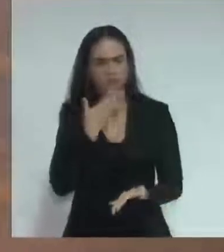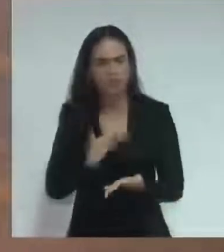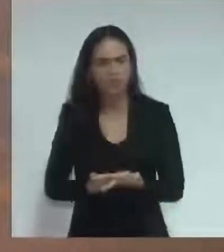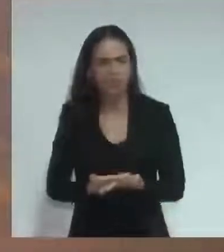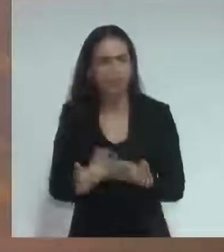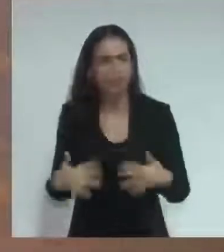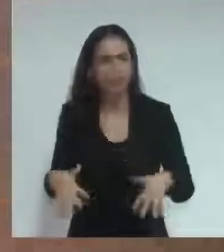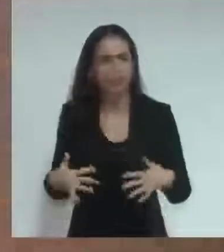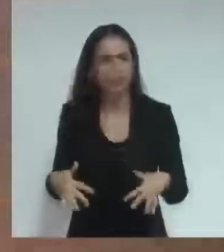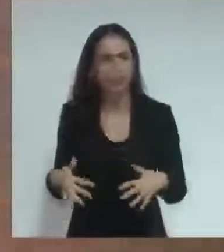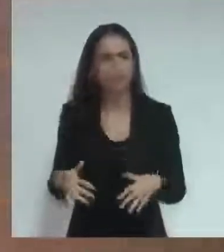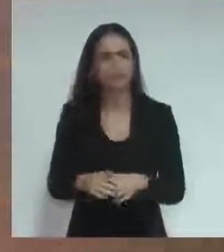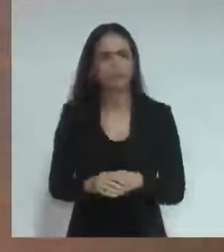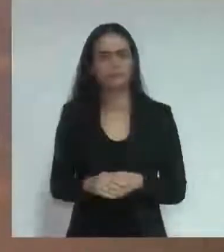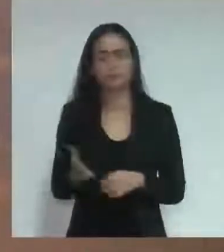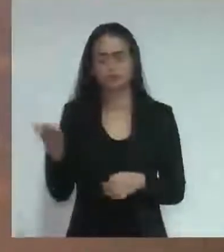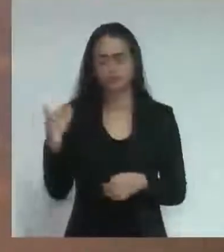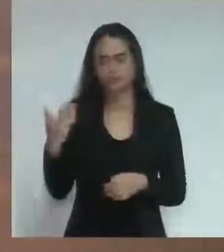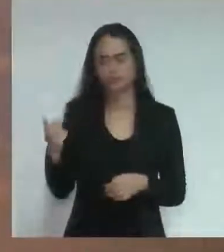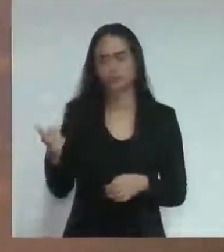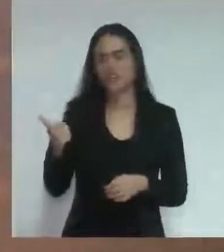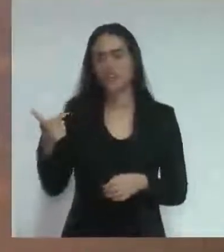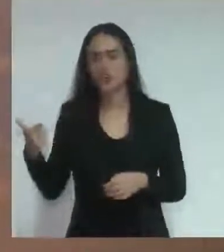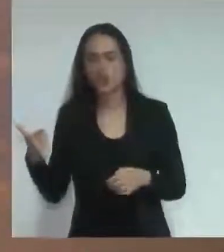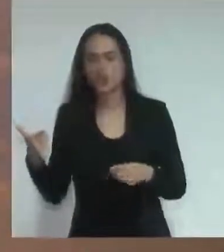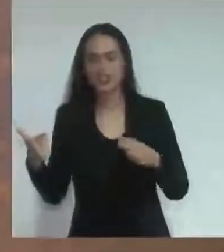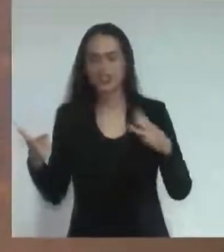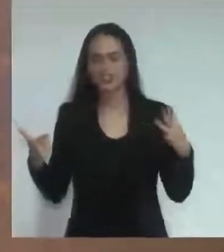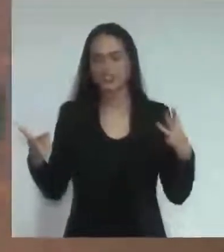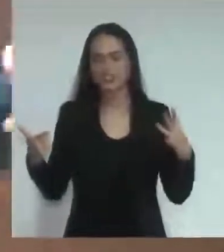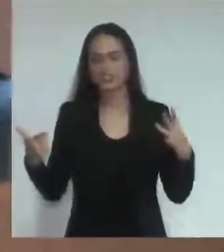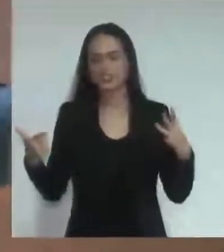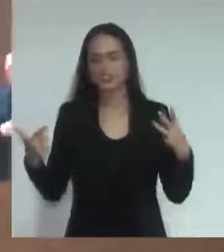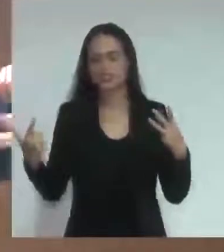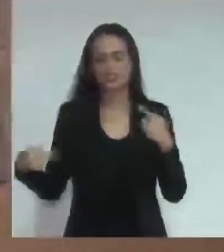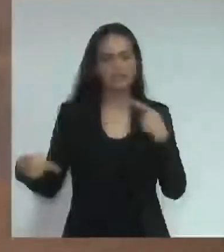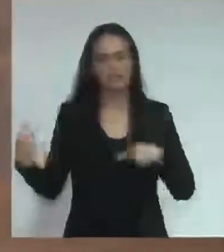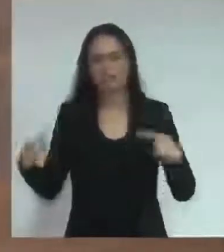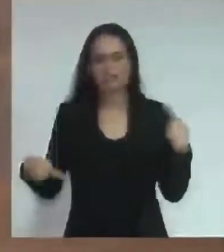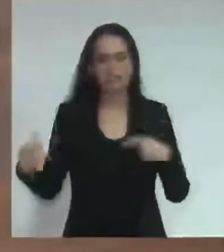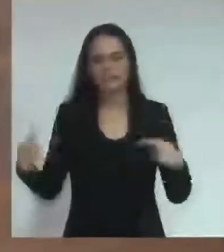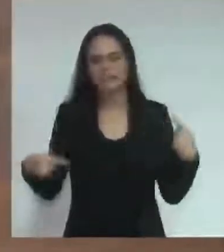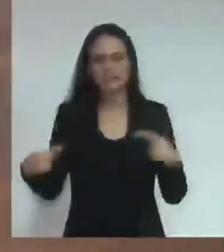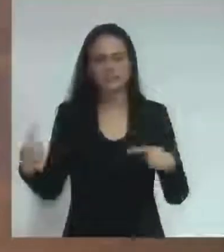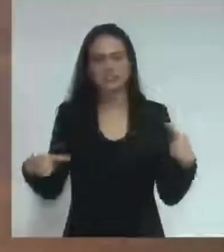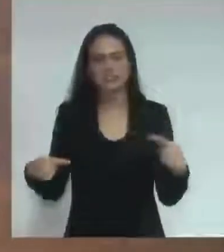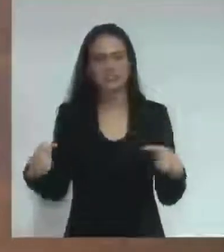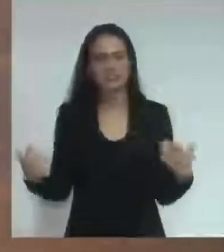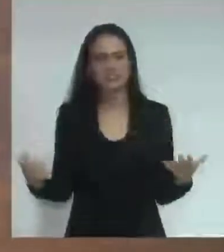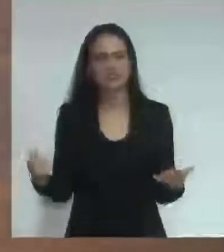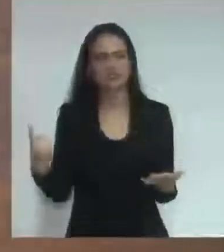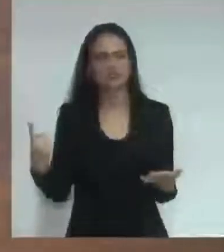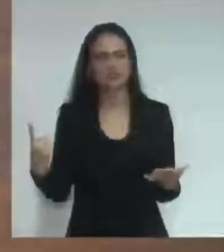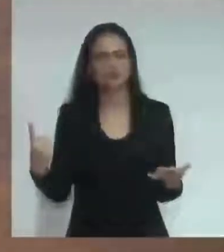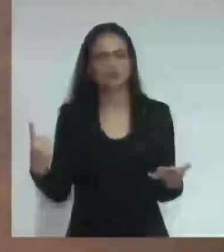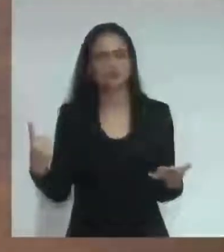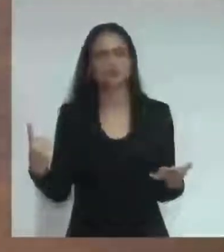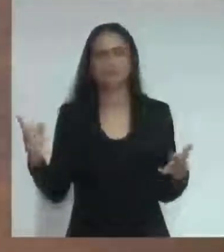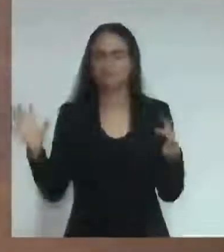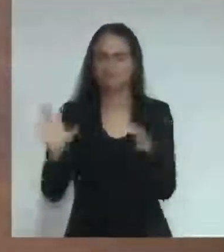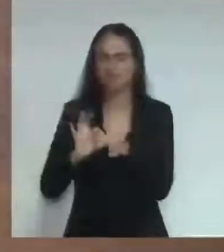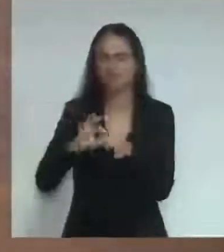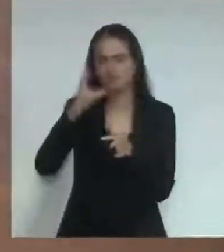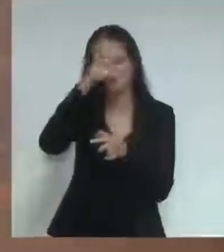porque eram 12 contra 3. E esse era um dos membros pitbulls, né, os chamados pitbulls do Milton Serafim. E era